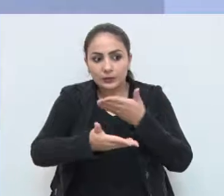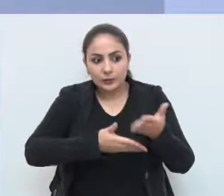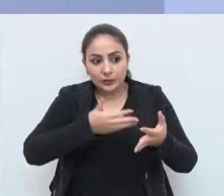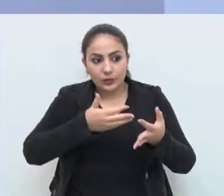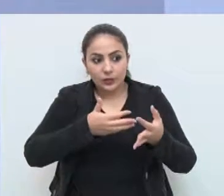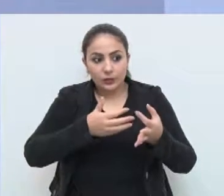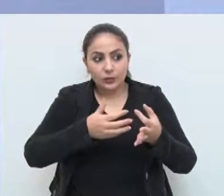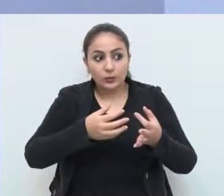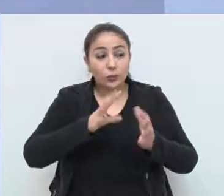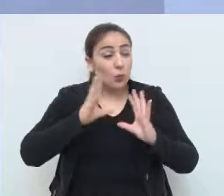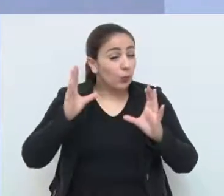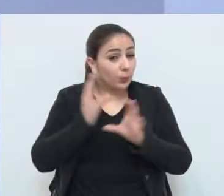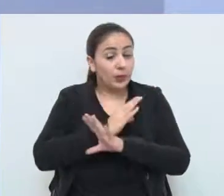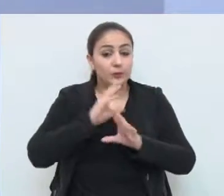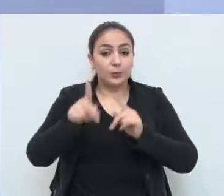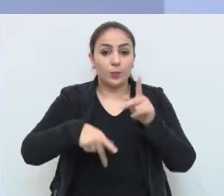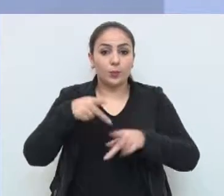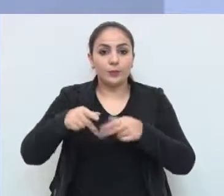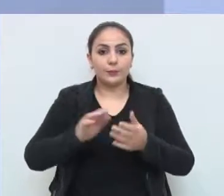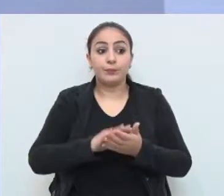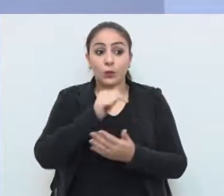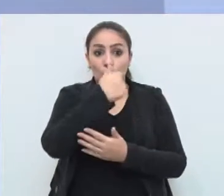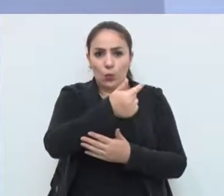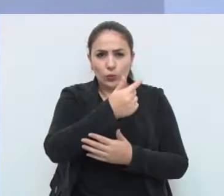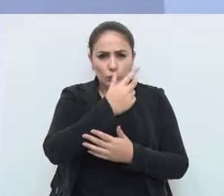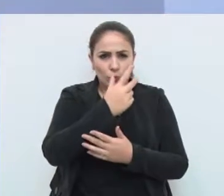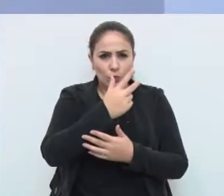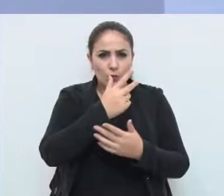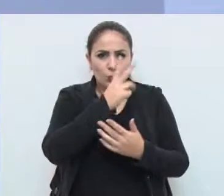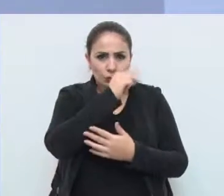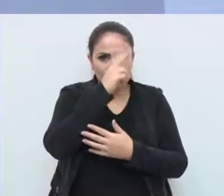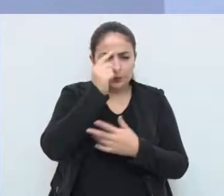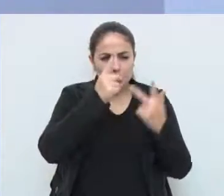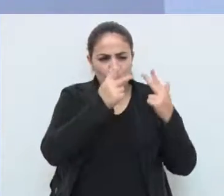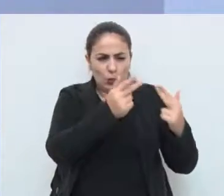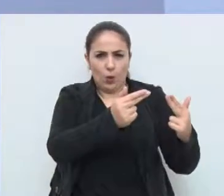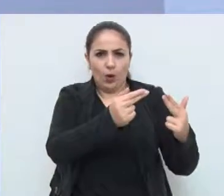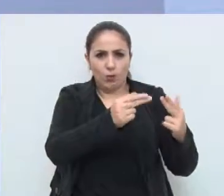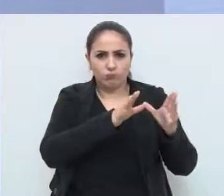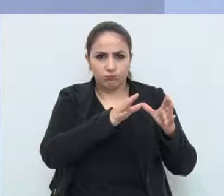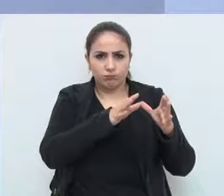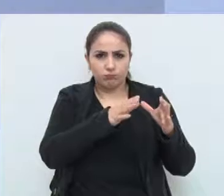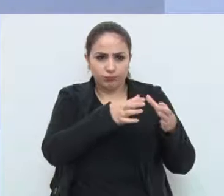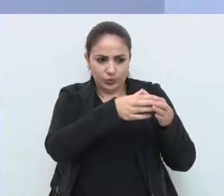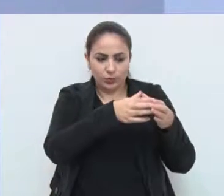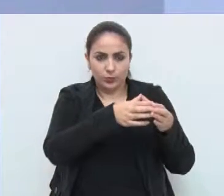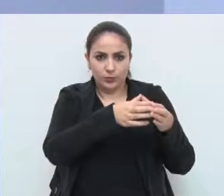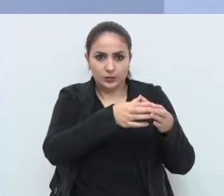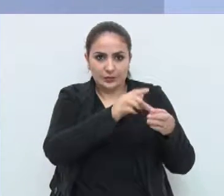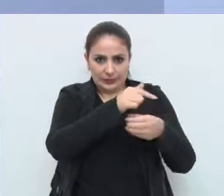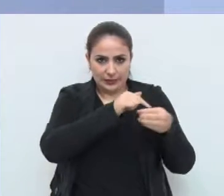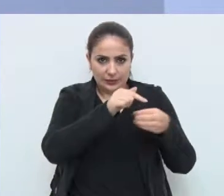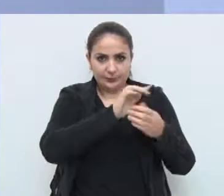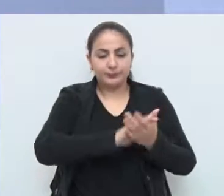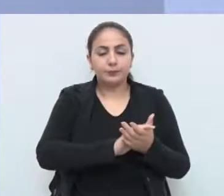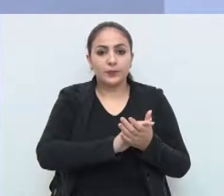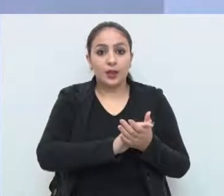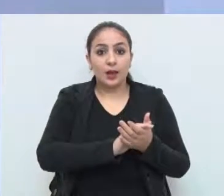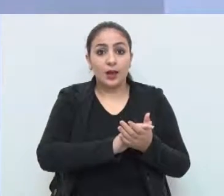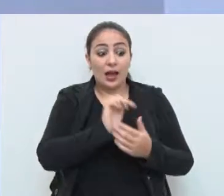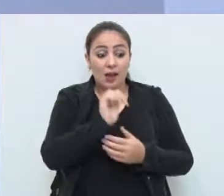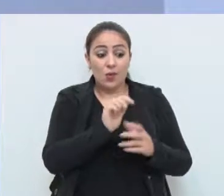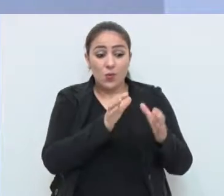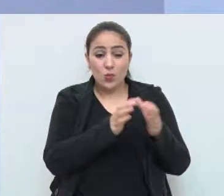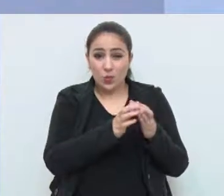atendimento efetivo à população. Comparado a outros municípios de igual proporção, o município de Passo Fundo tem uma equipe muito diminuta e reduzida, por